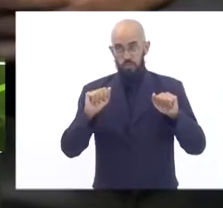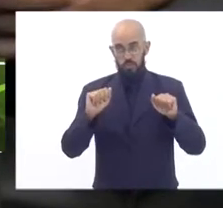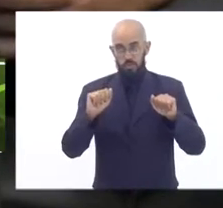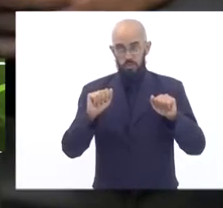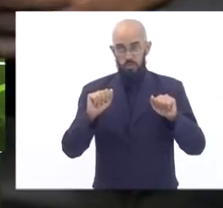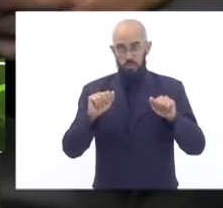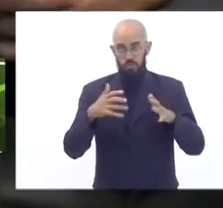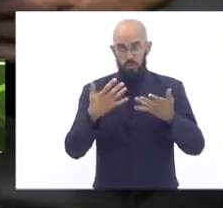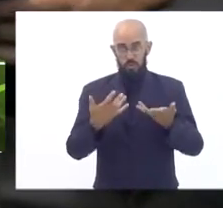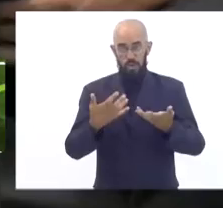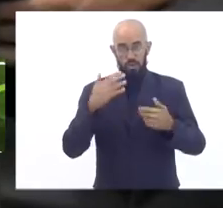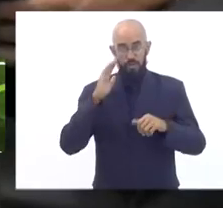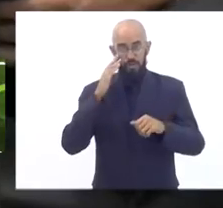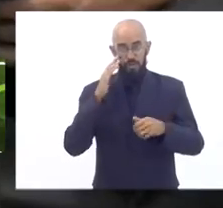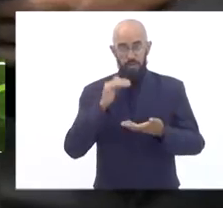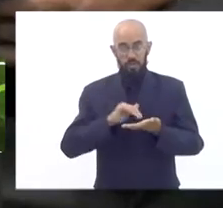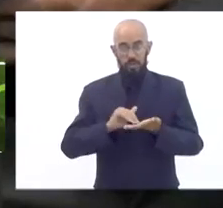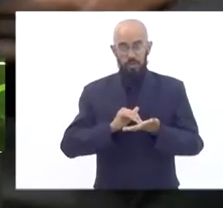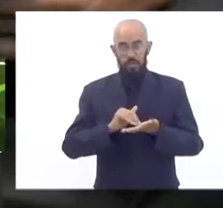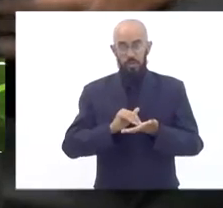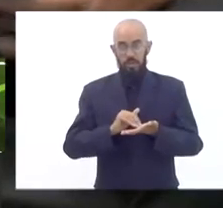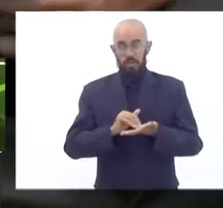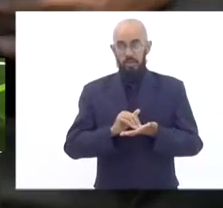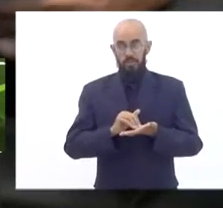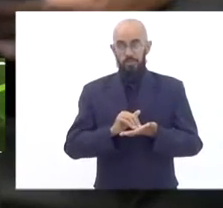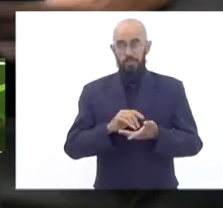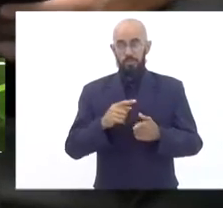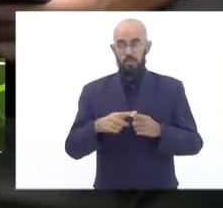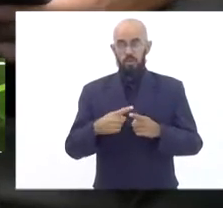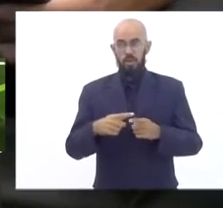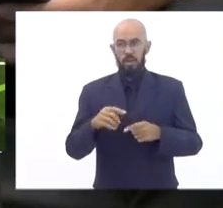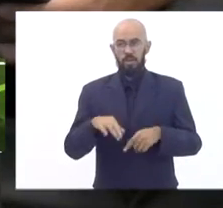queria entender um pouco mais. Afinal de contas,